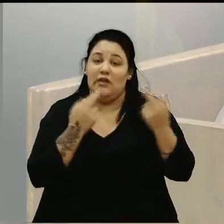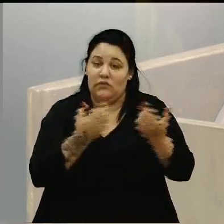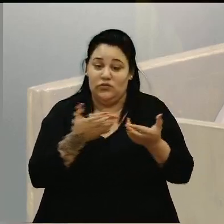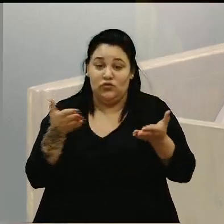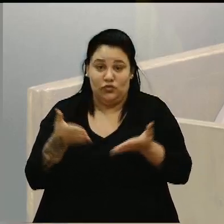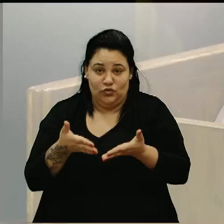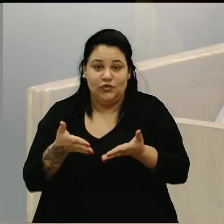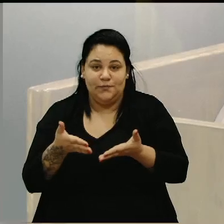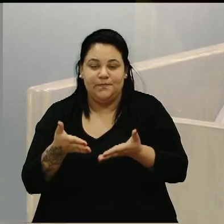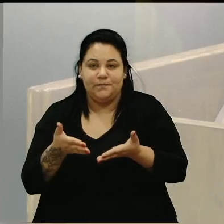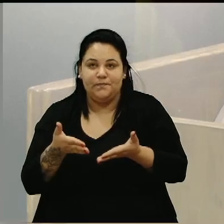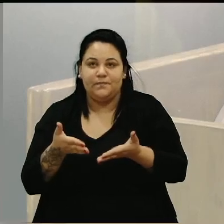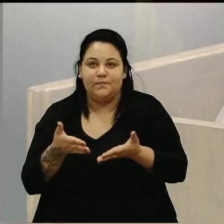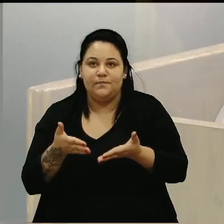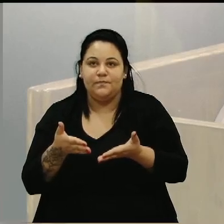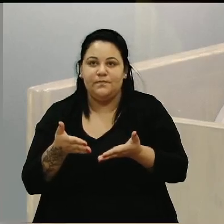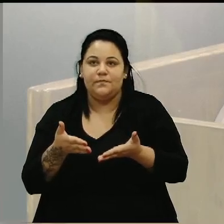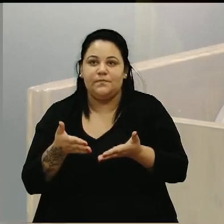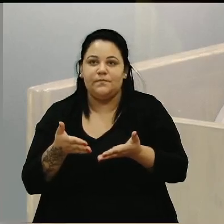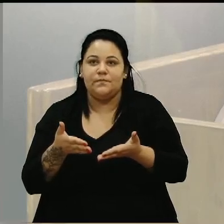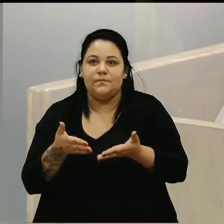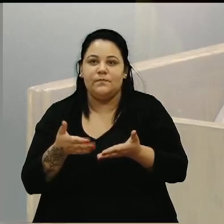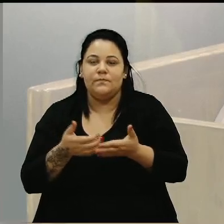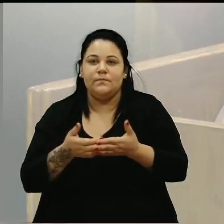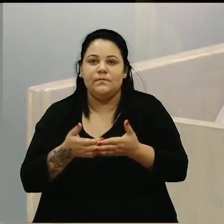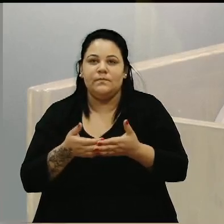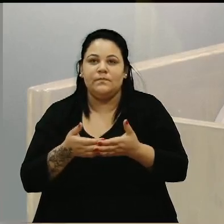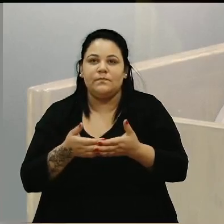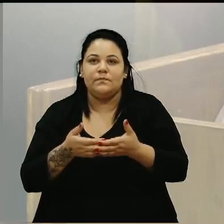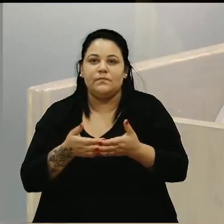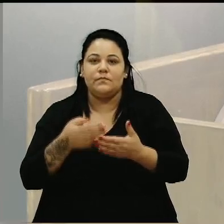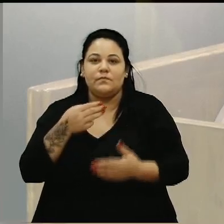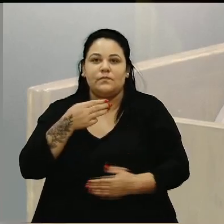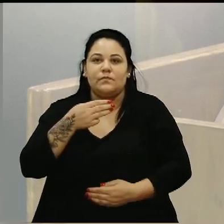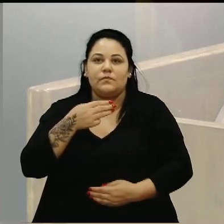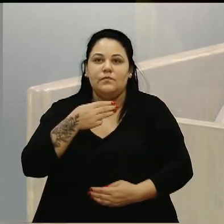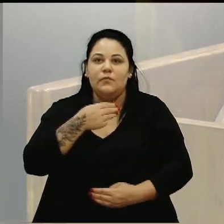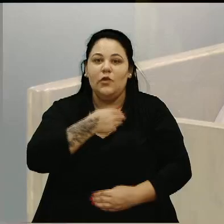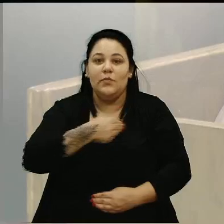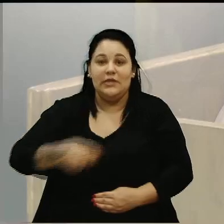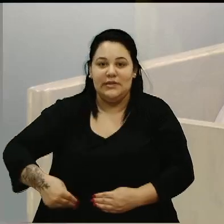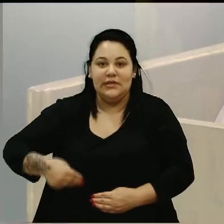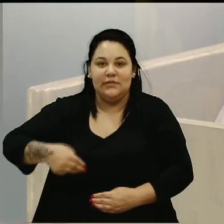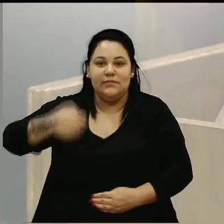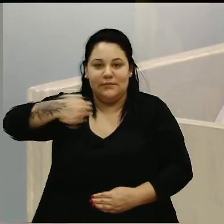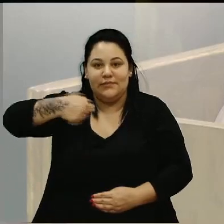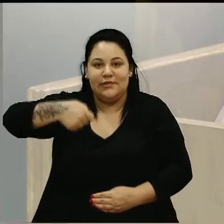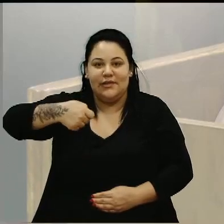inclusive, era para o ministro estar online.